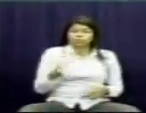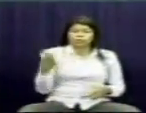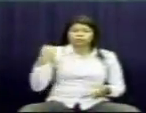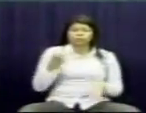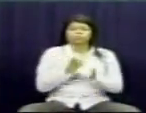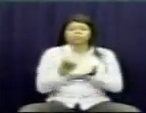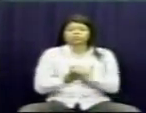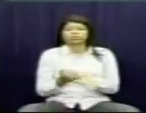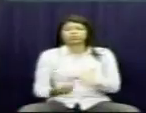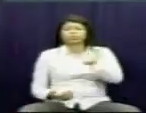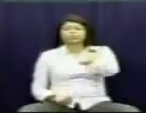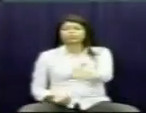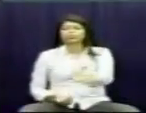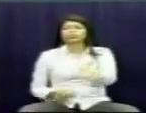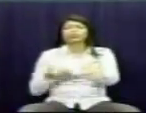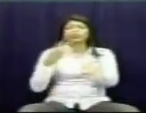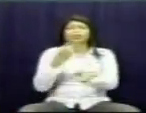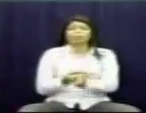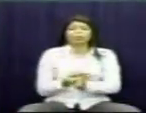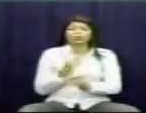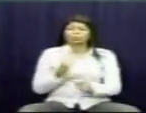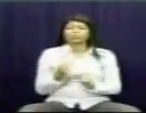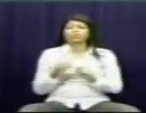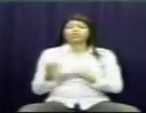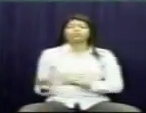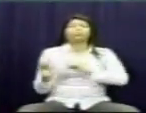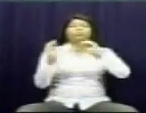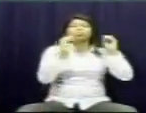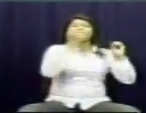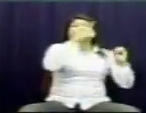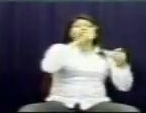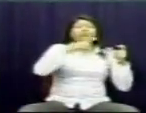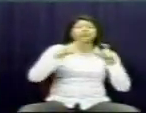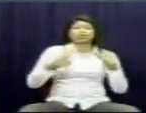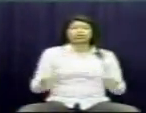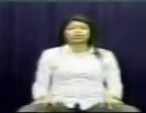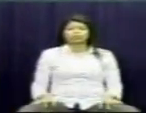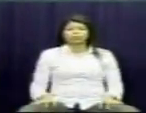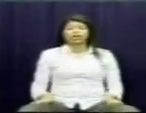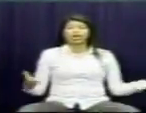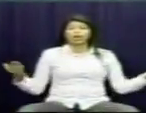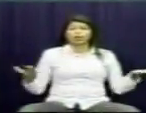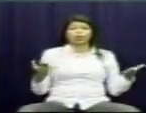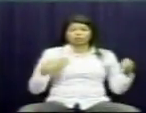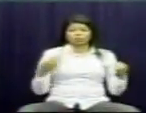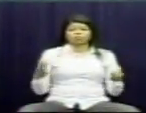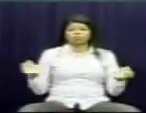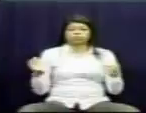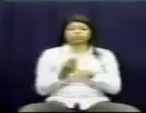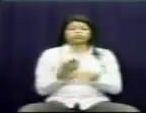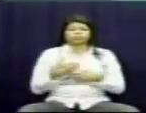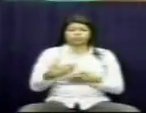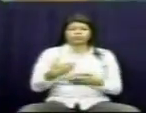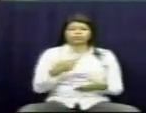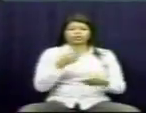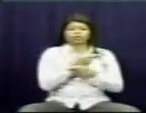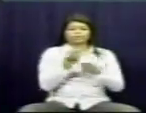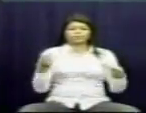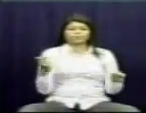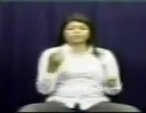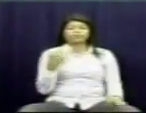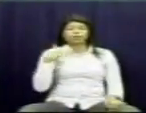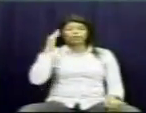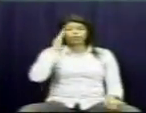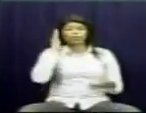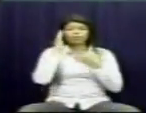diploma, revalidou e depois se deslocou para um grande centro onde há uma maior estrutura. Para concluir, eu sei que